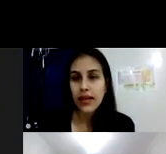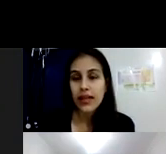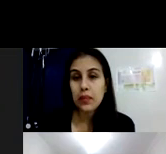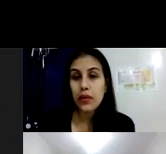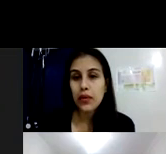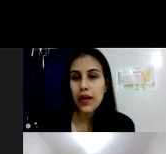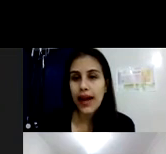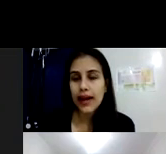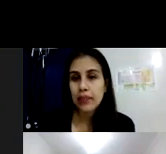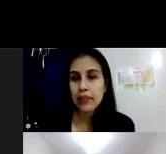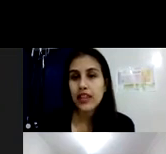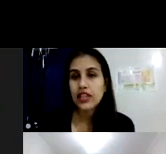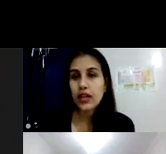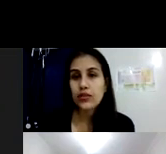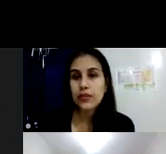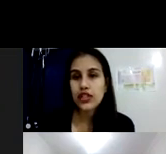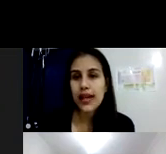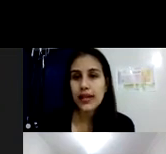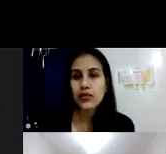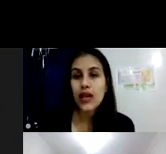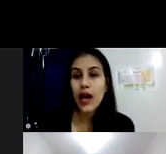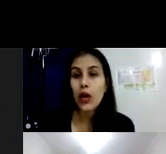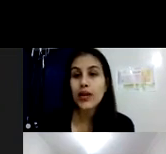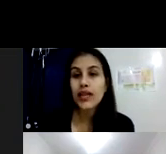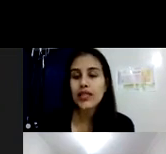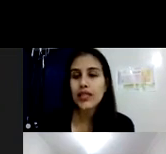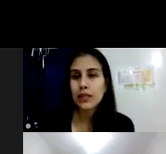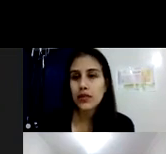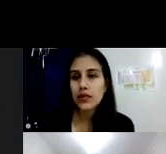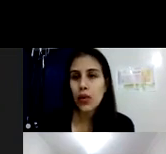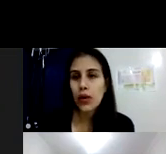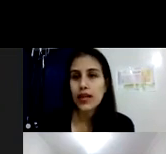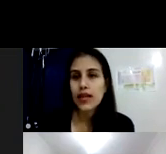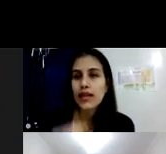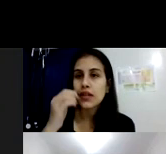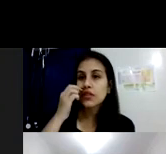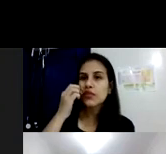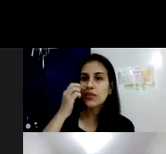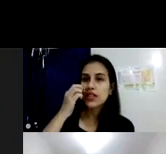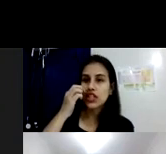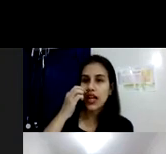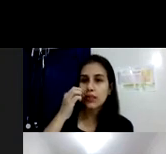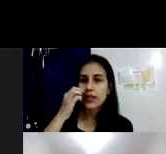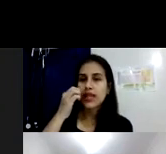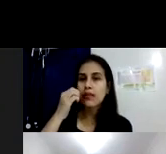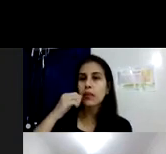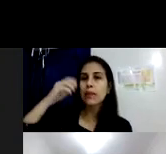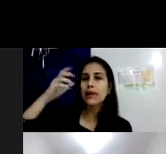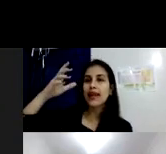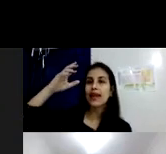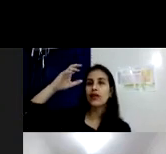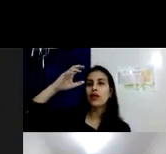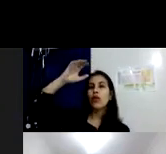evitar, que é procurar deixar os objetos ao alcance da pessoa. Então, eu não vou deixar, por exemplo,